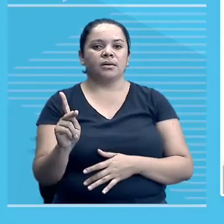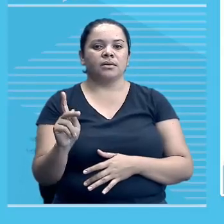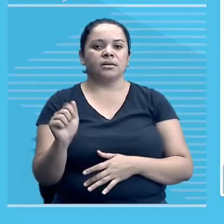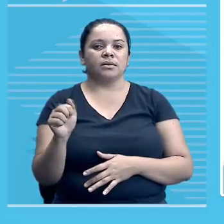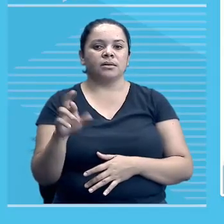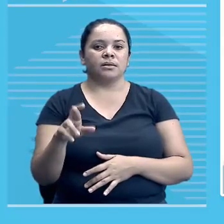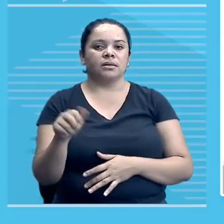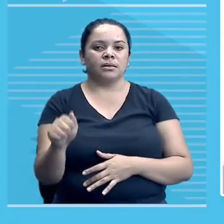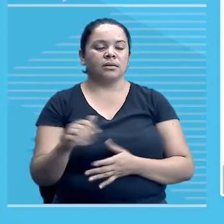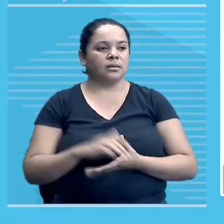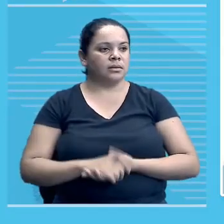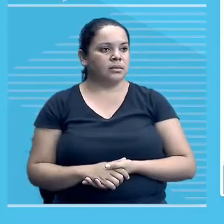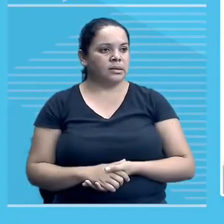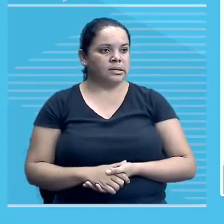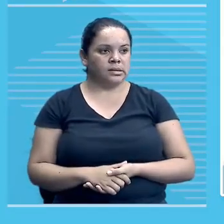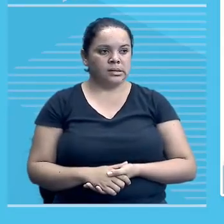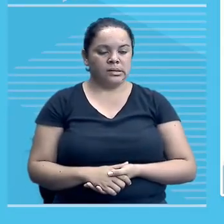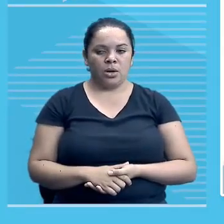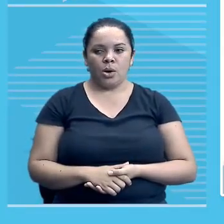2a.